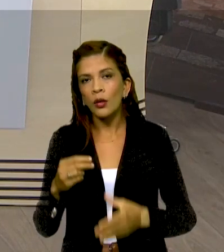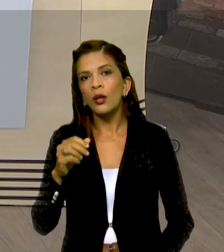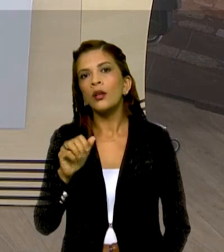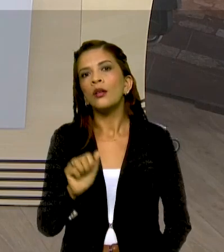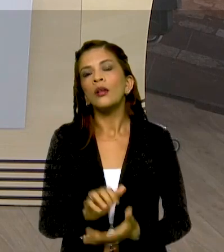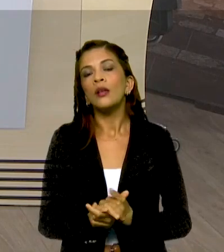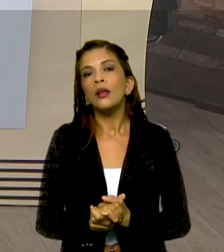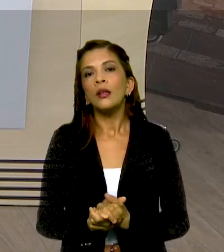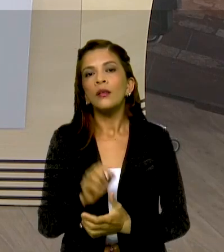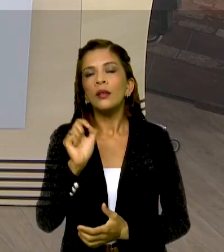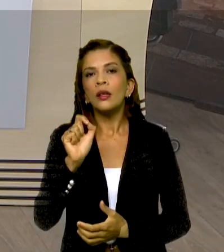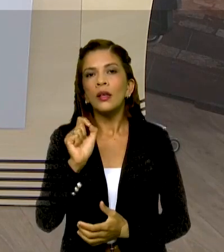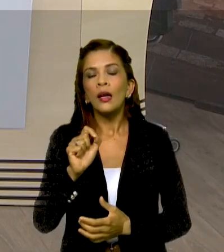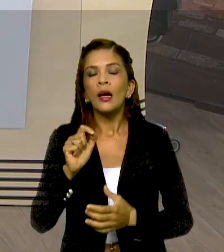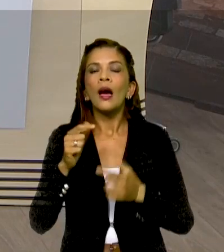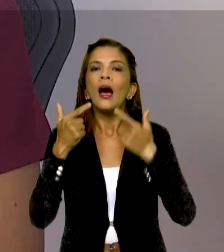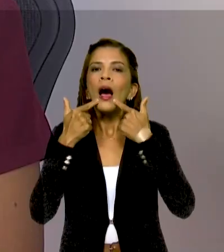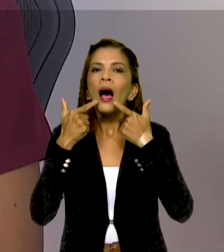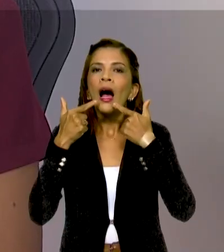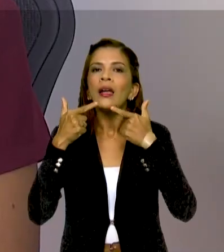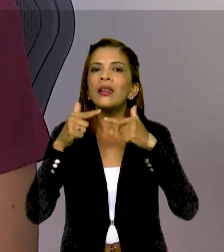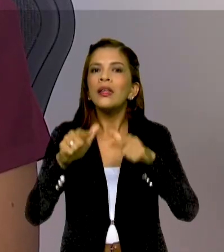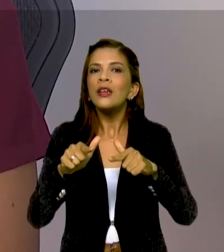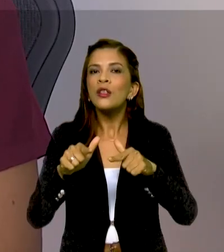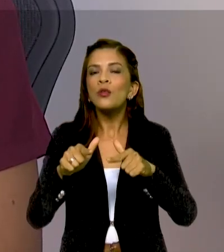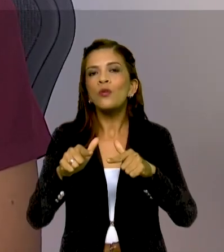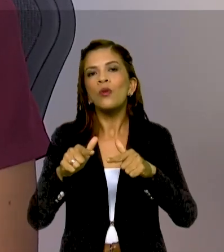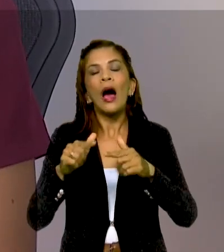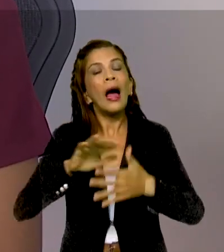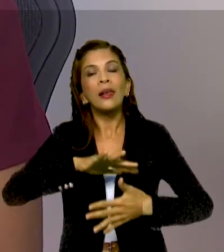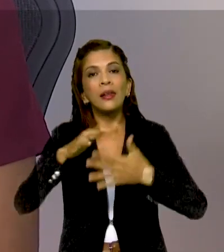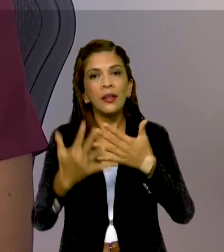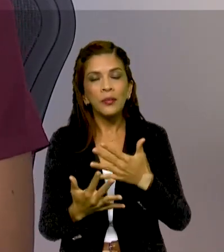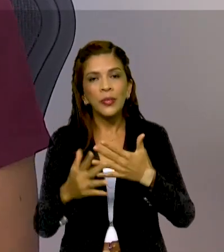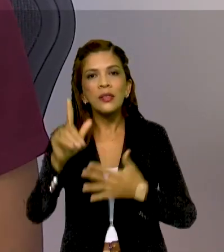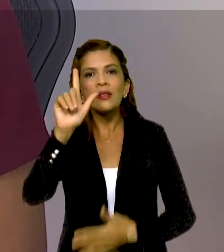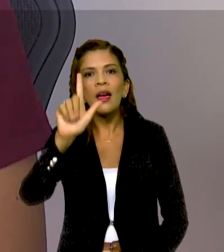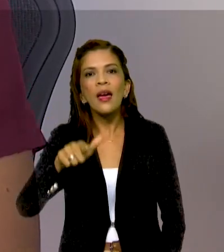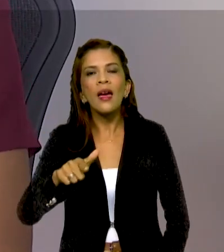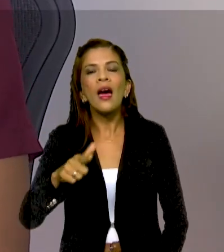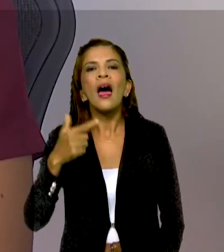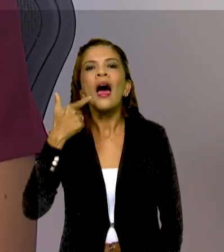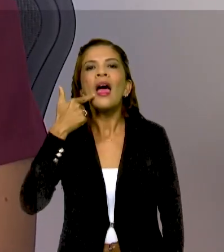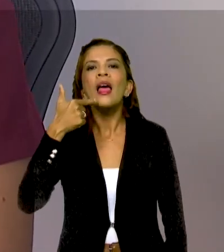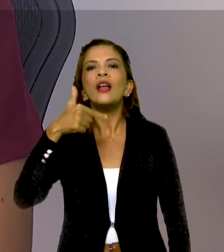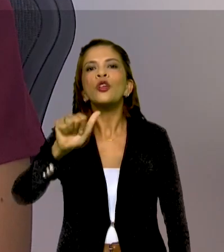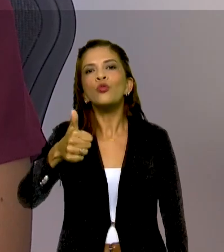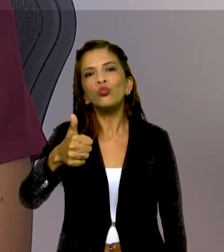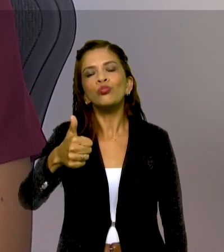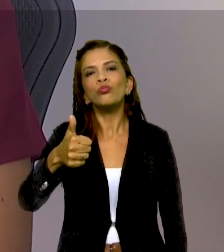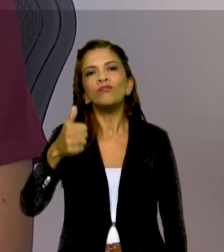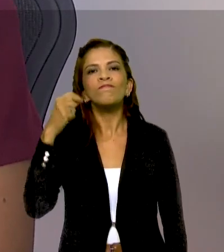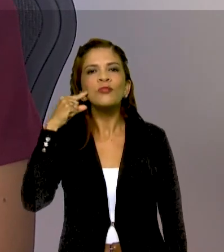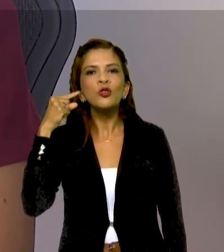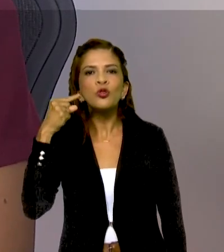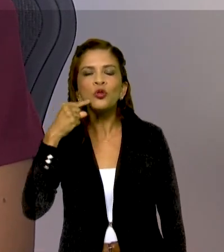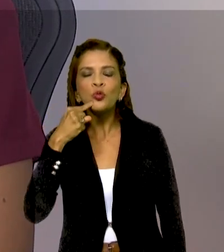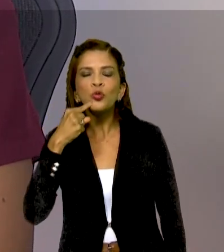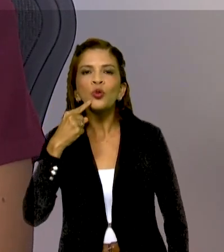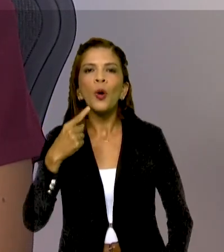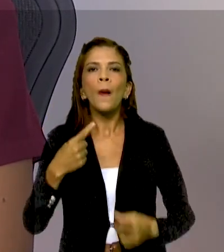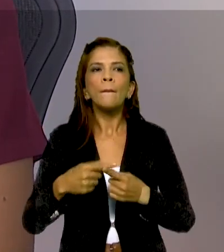que a língua de sinais é a primeira língua do surdo, é a língua materna, a língua que o surdo vai se sentir confortável, à